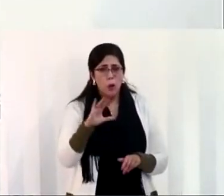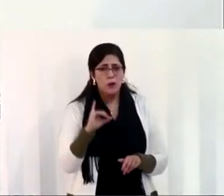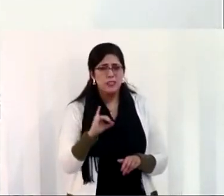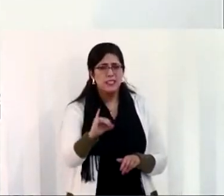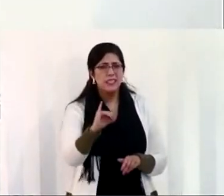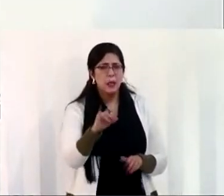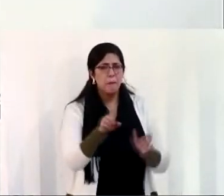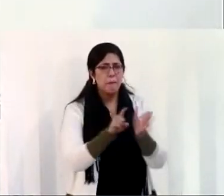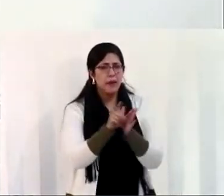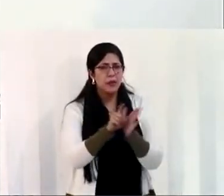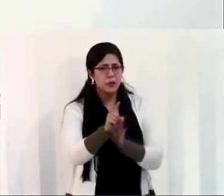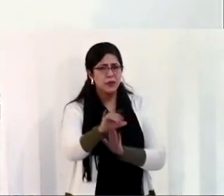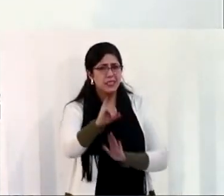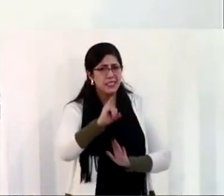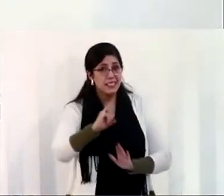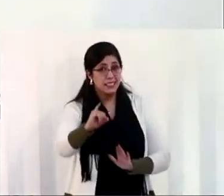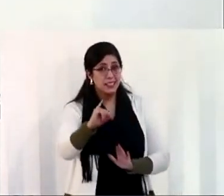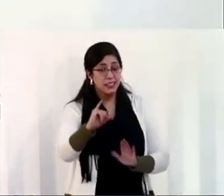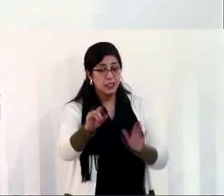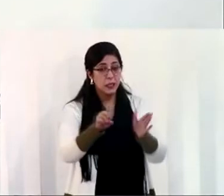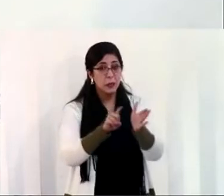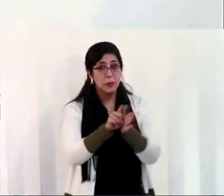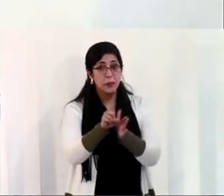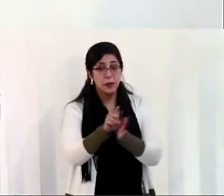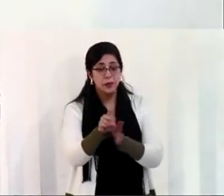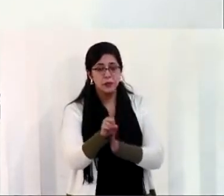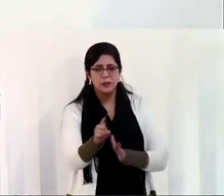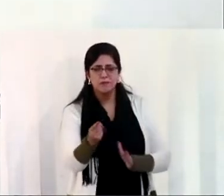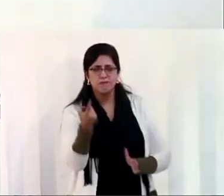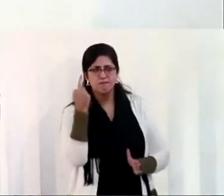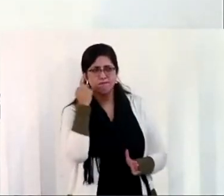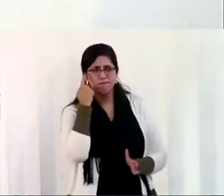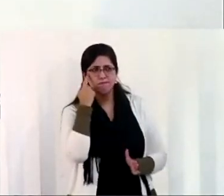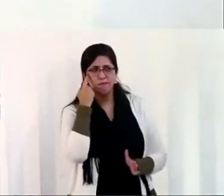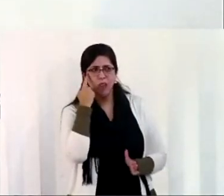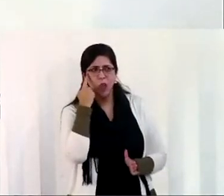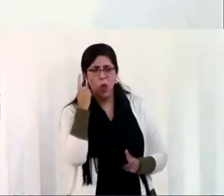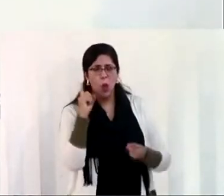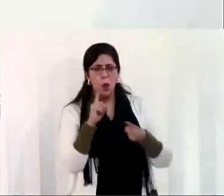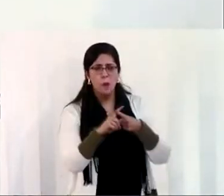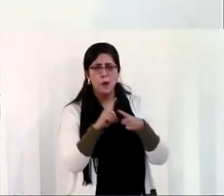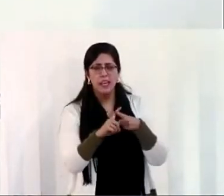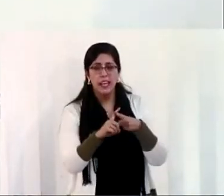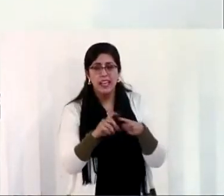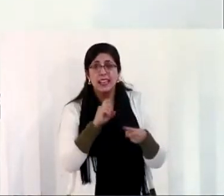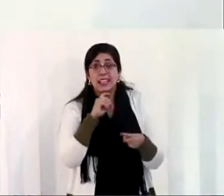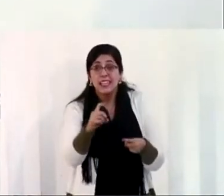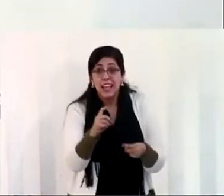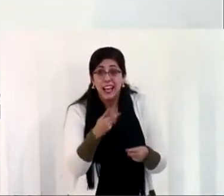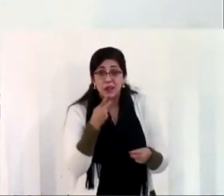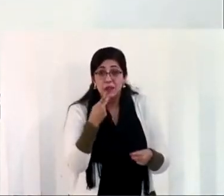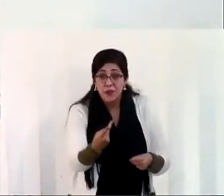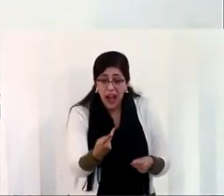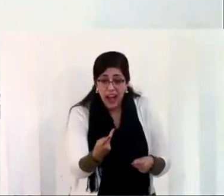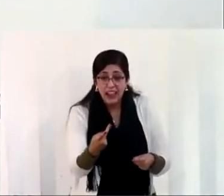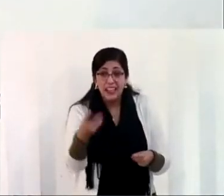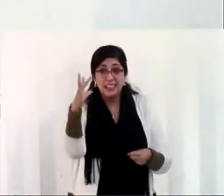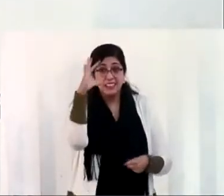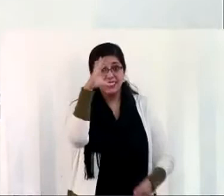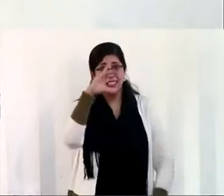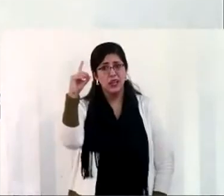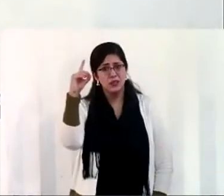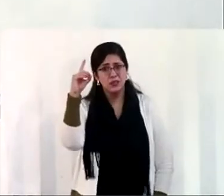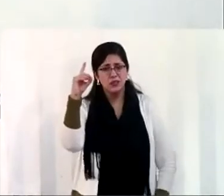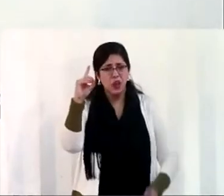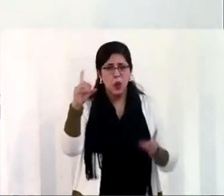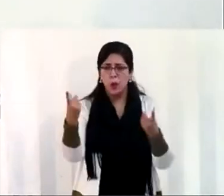que é o que o versículo 6 fala, né? É um questionamento: por que ninguém mais fala de mim? Por que ninguém mais diz: onde